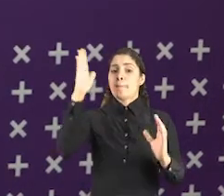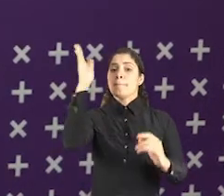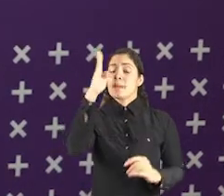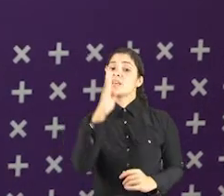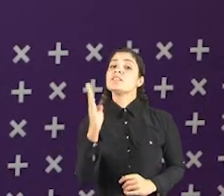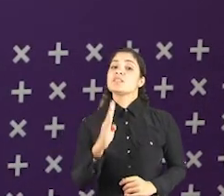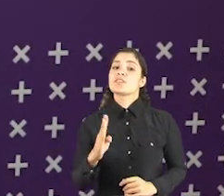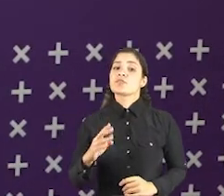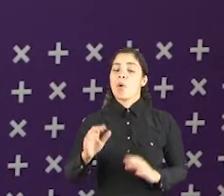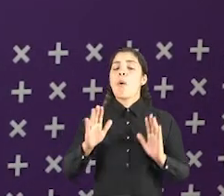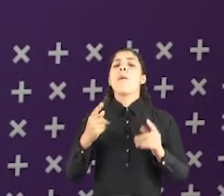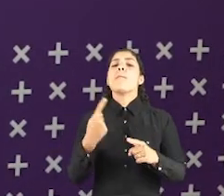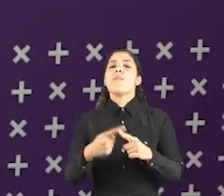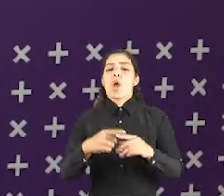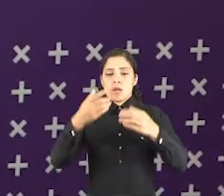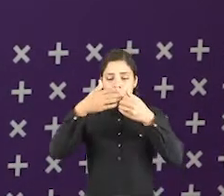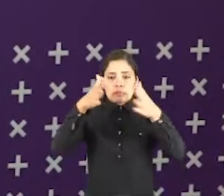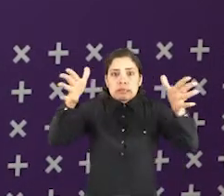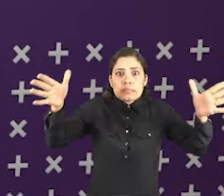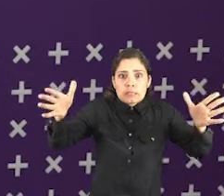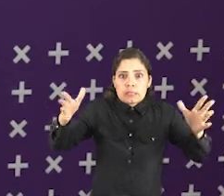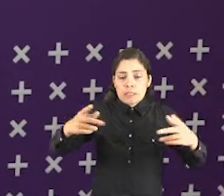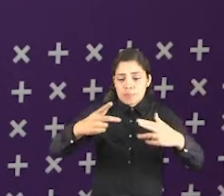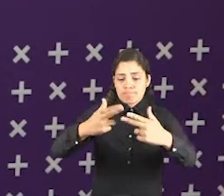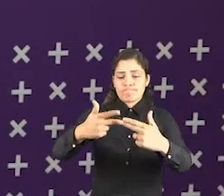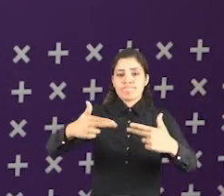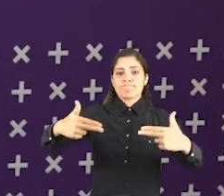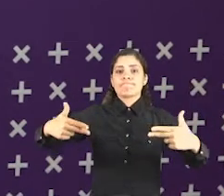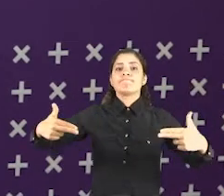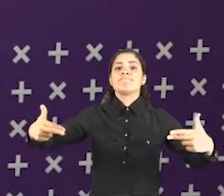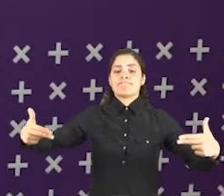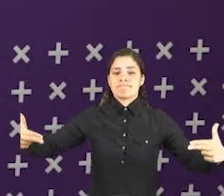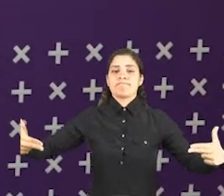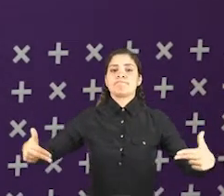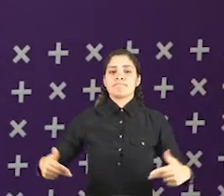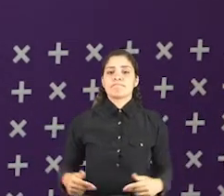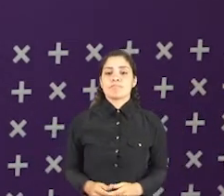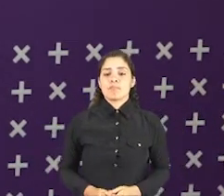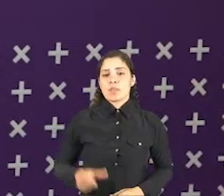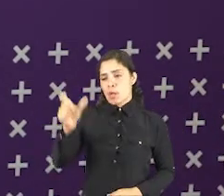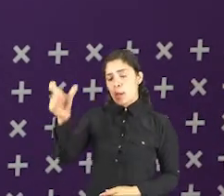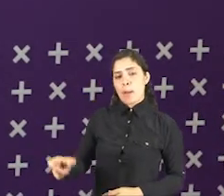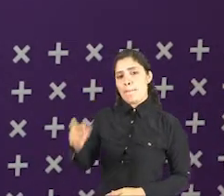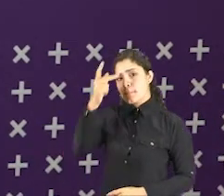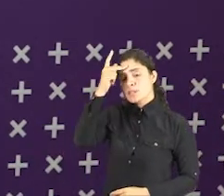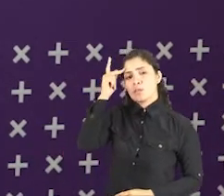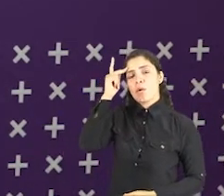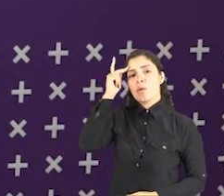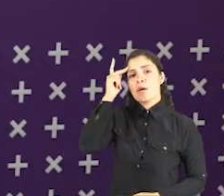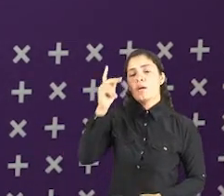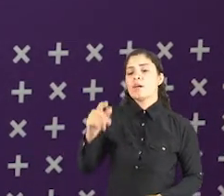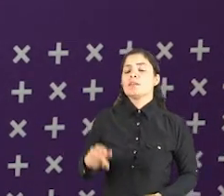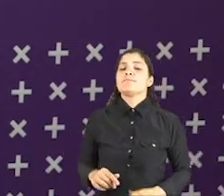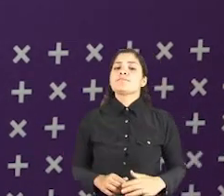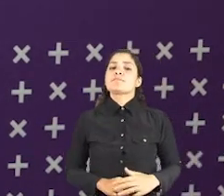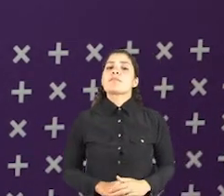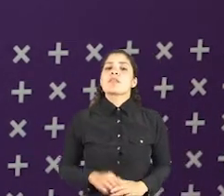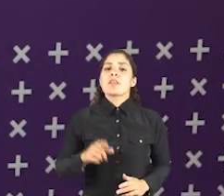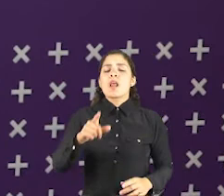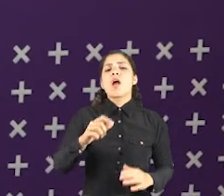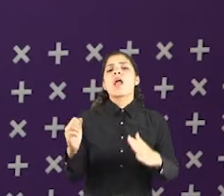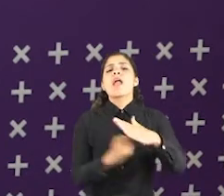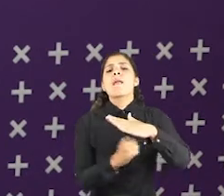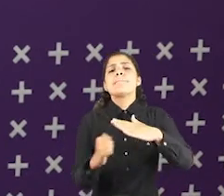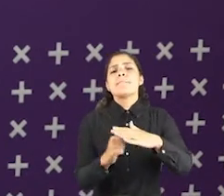como a sangoban nesse forte né gigantesco de maneira após atuar ali para tentar amenizar essa questão de algo assim